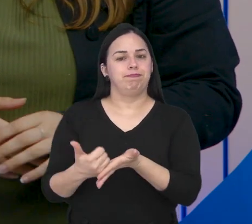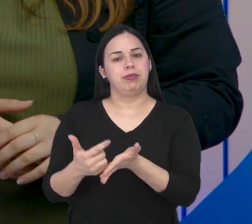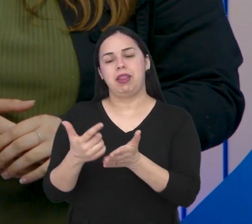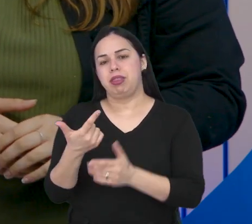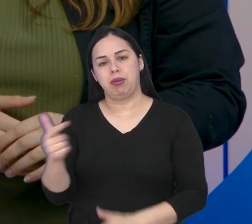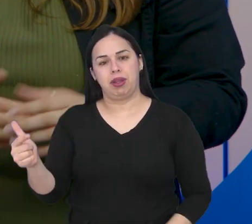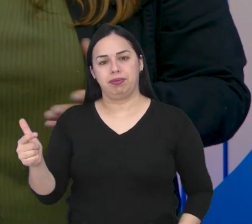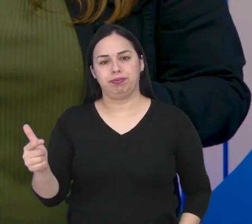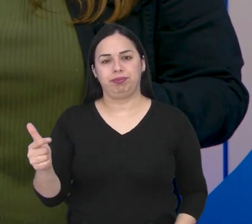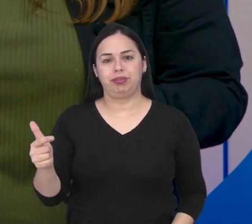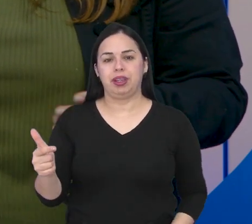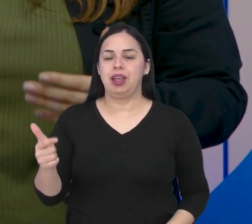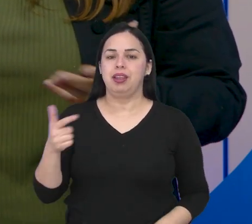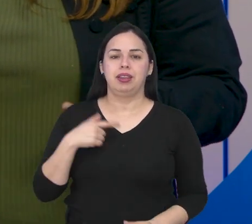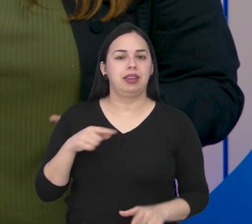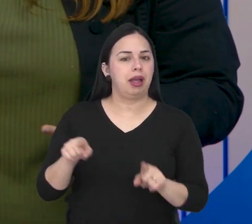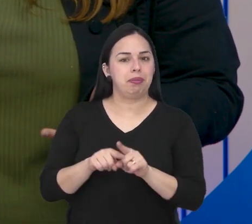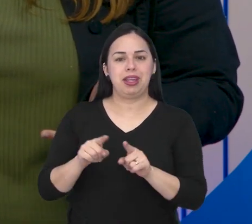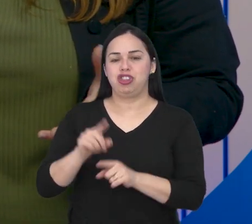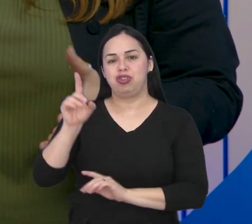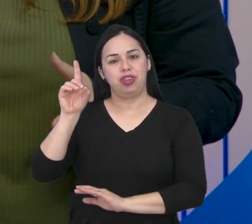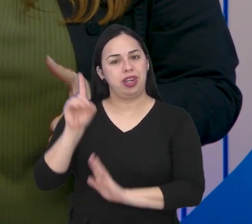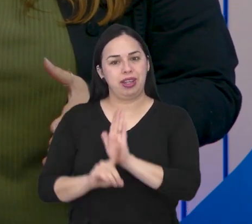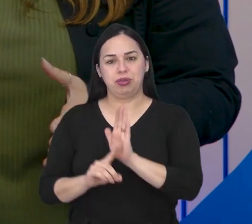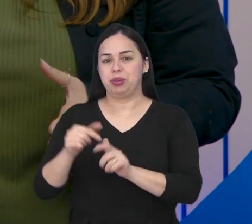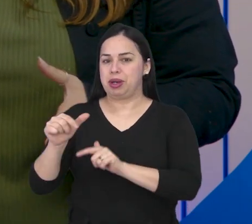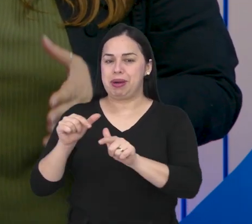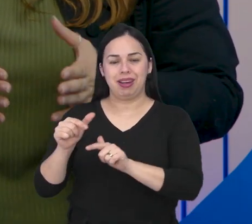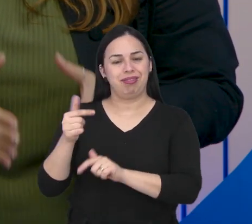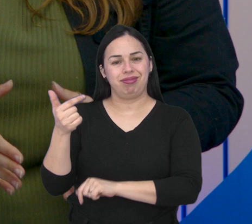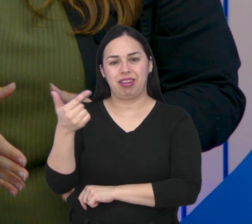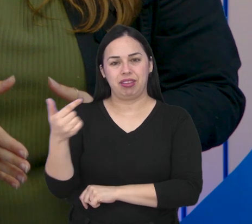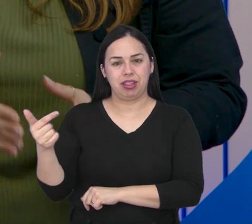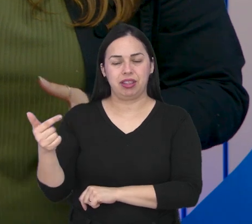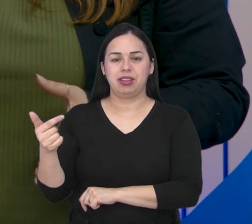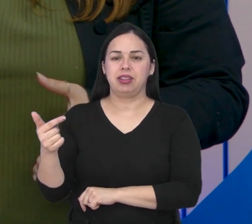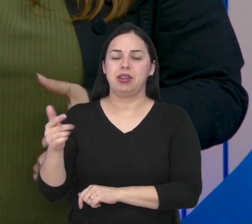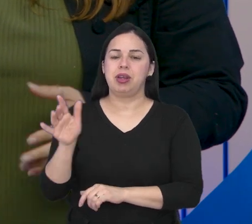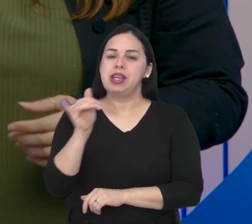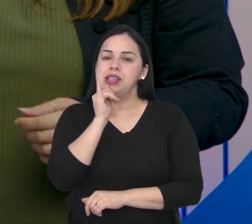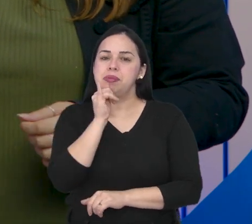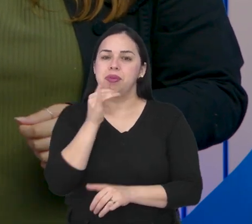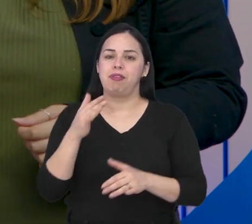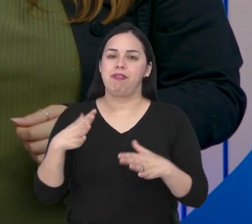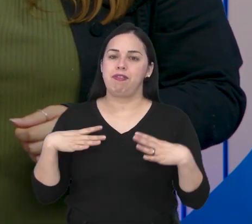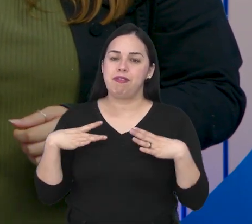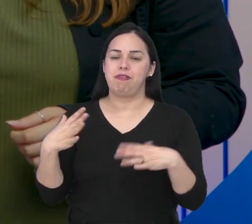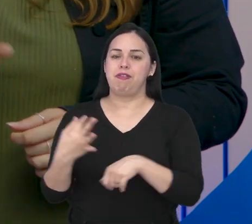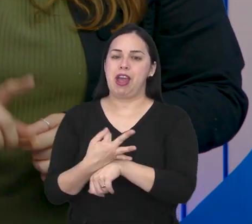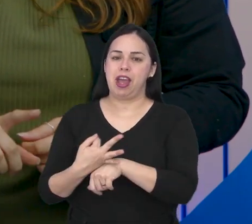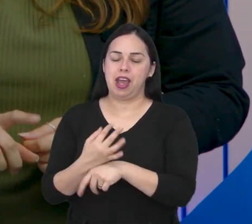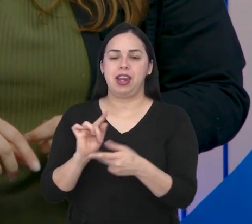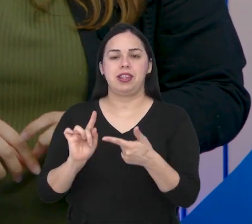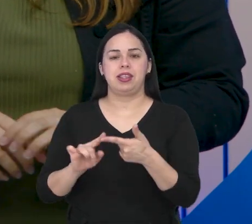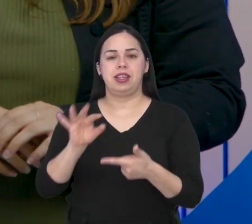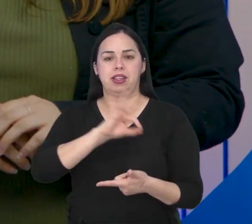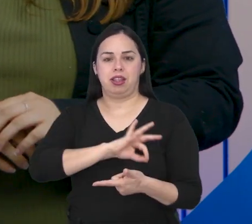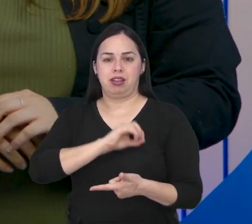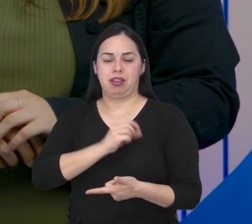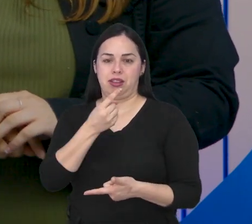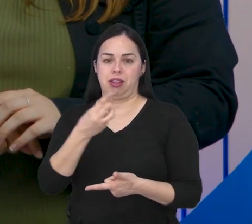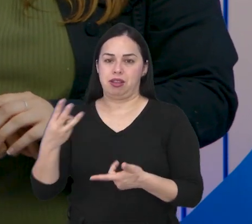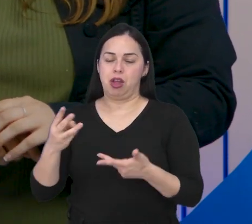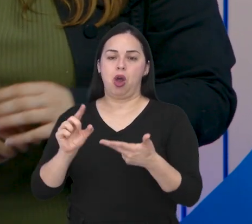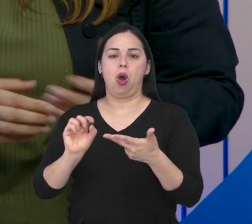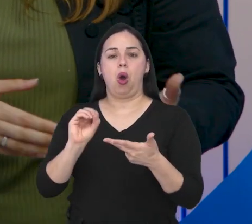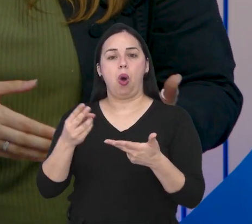a carteira assinada, ou seja, não tem garantidos direitos trabalhistas básicos, como férias e 13º, nem auxílios de